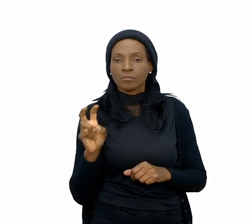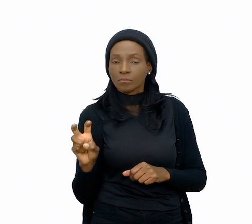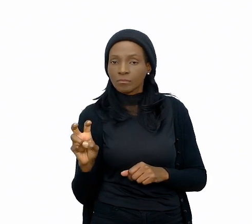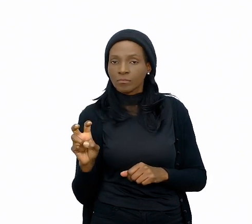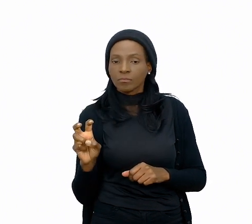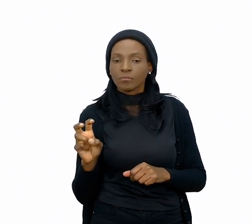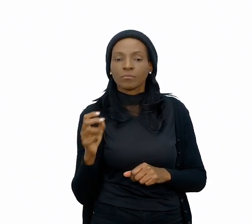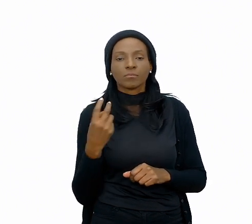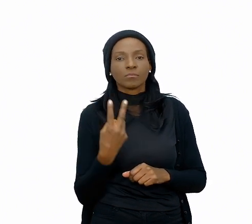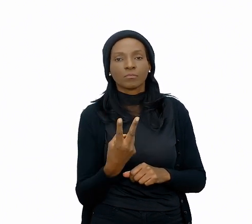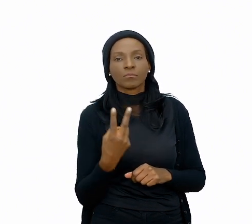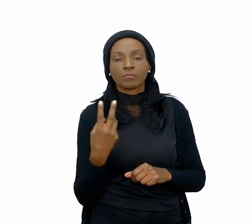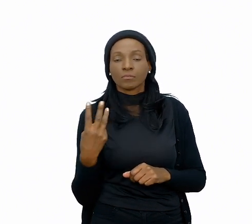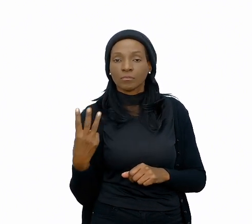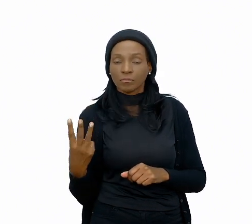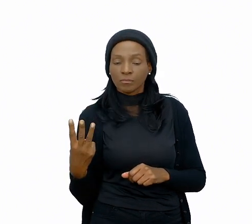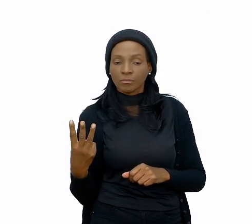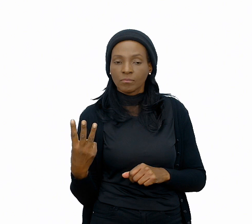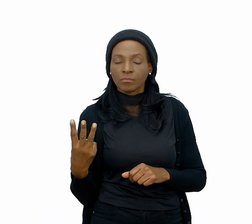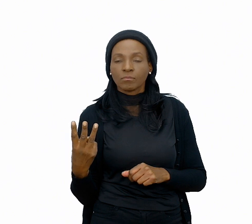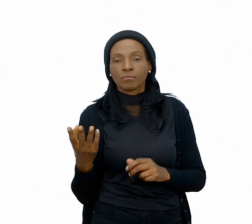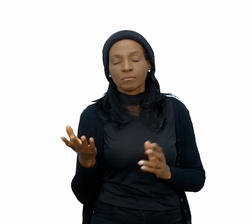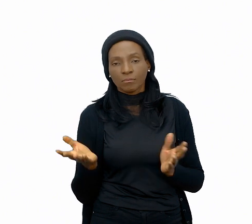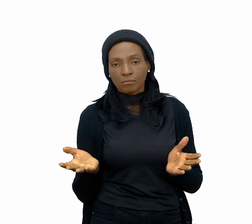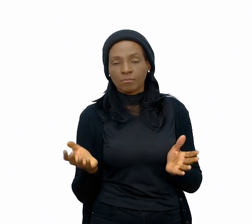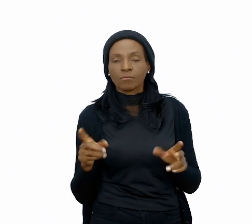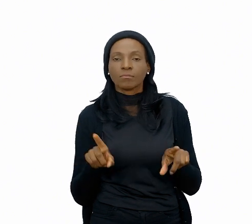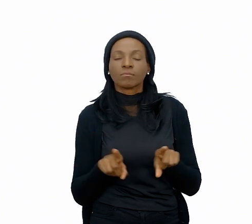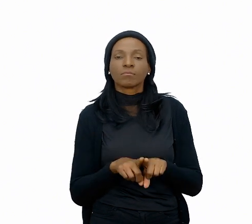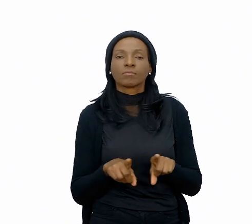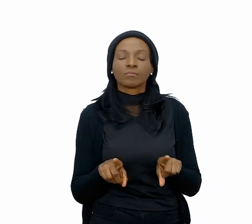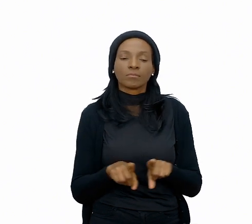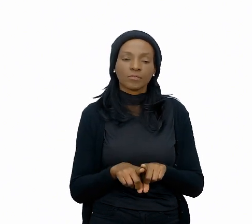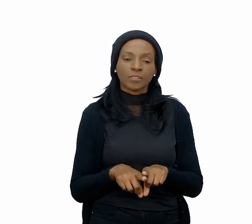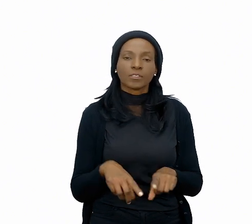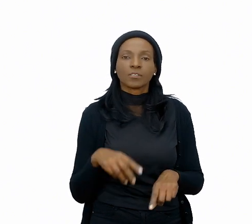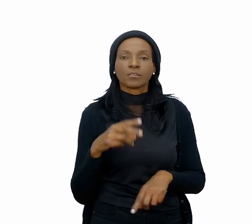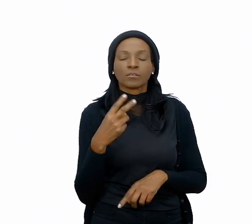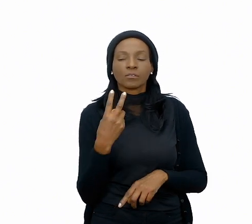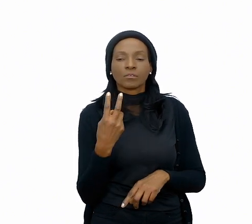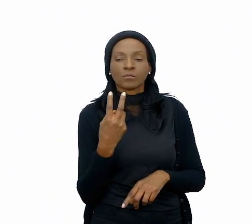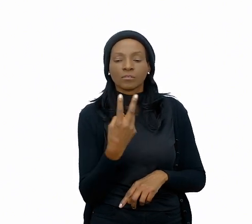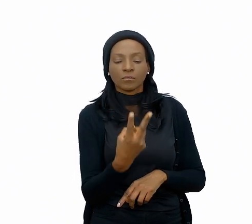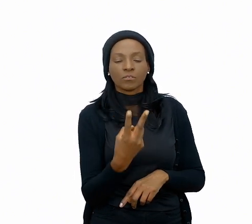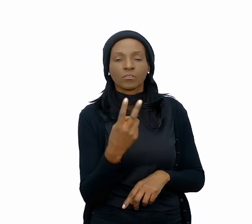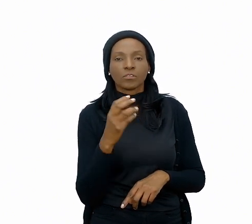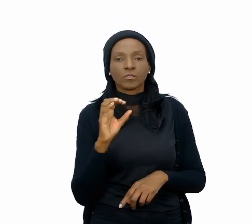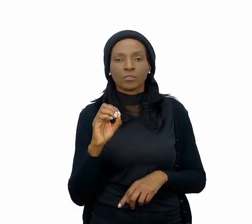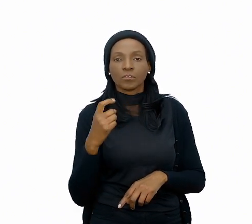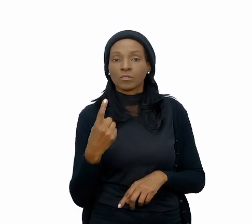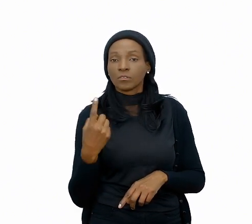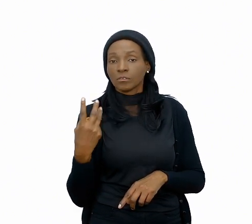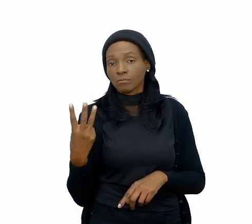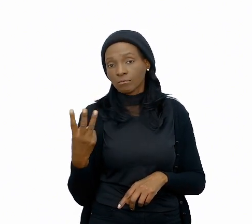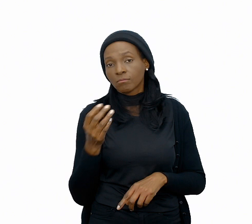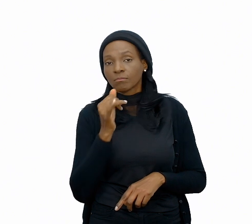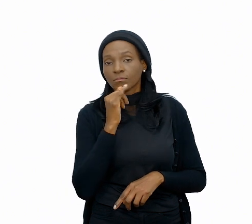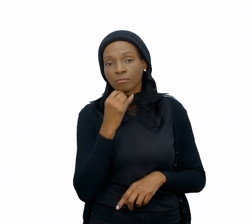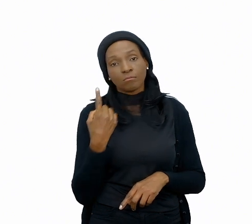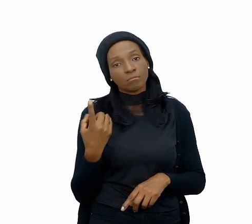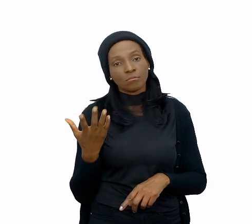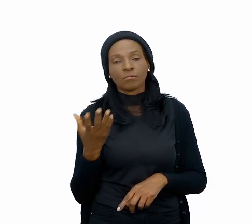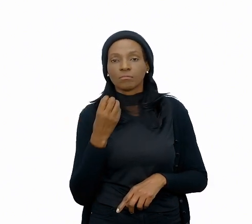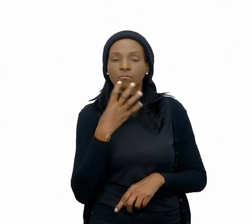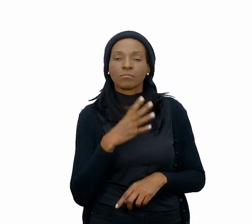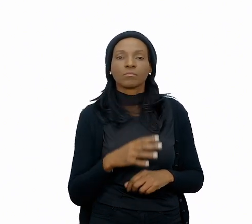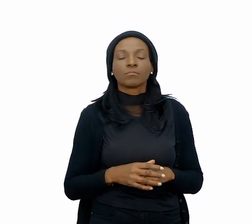345, o 23, né? O do 2013, por exemplo, né? E